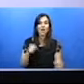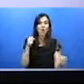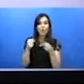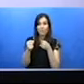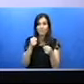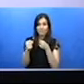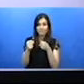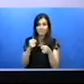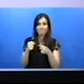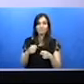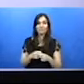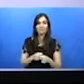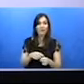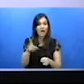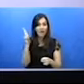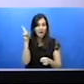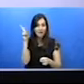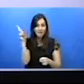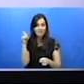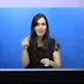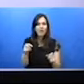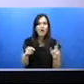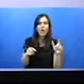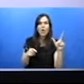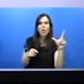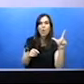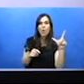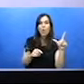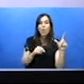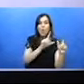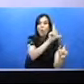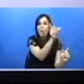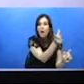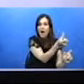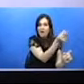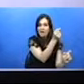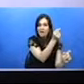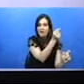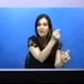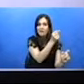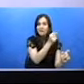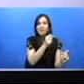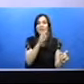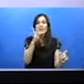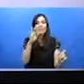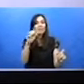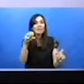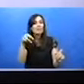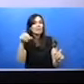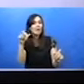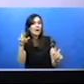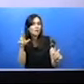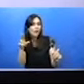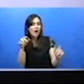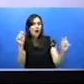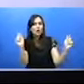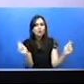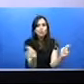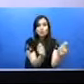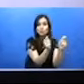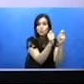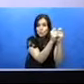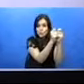lu-ta. Aqui está escrito luar-tamar. e fizemos